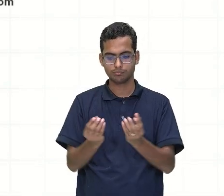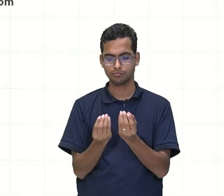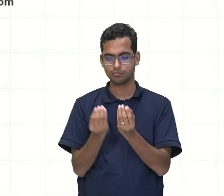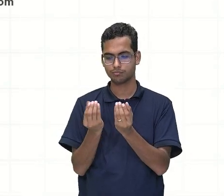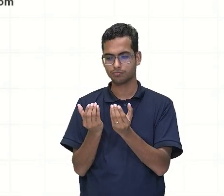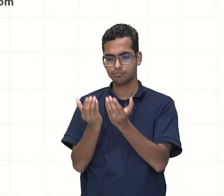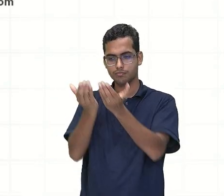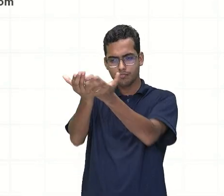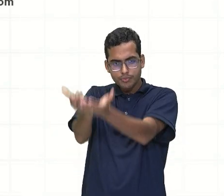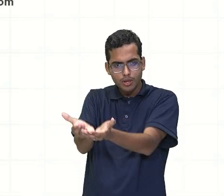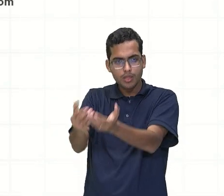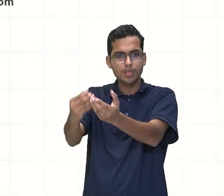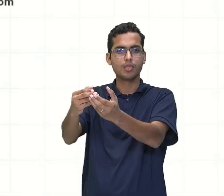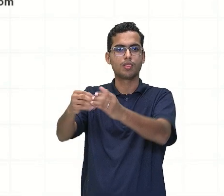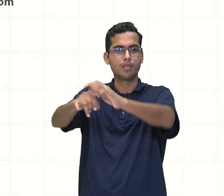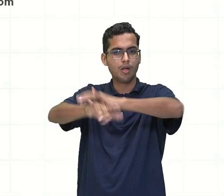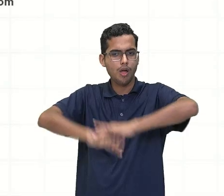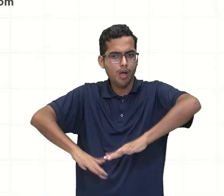tá?